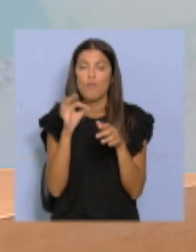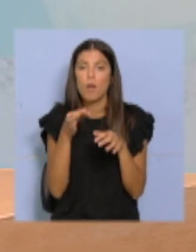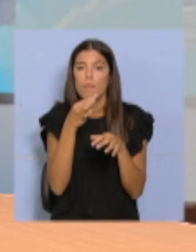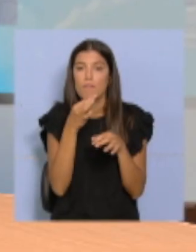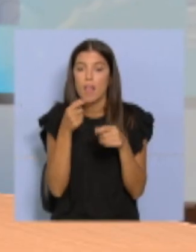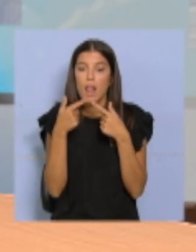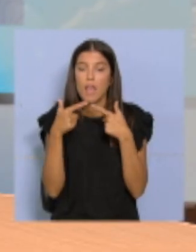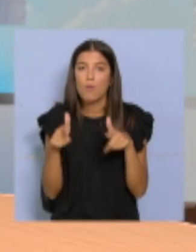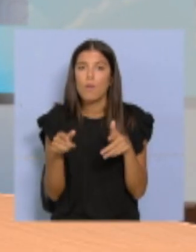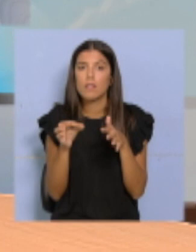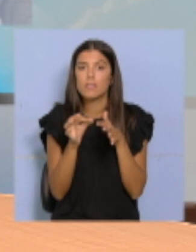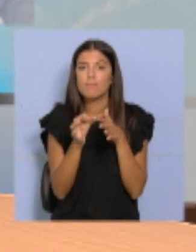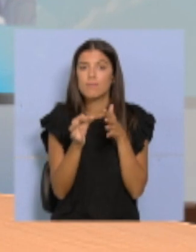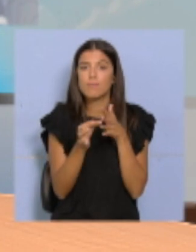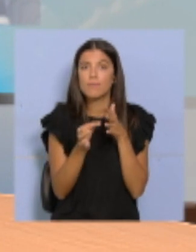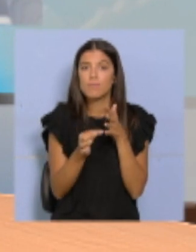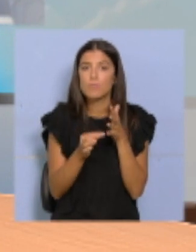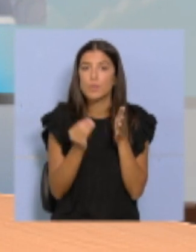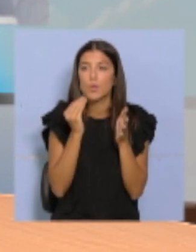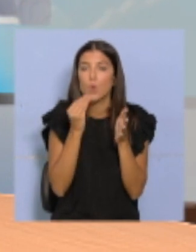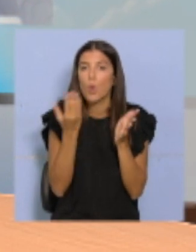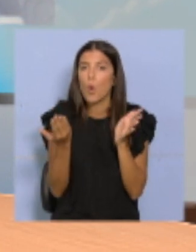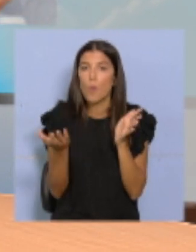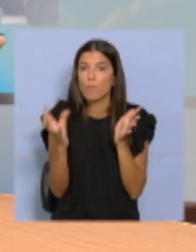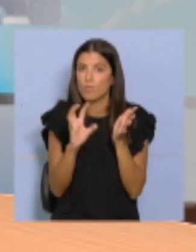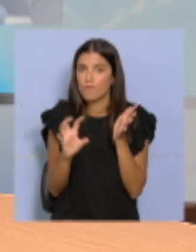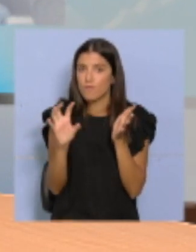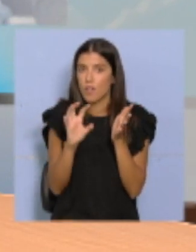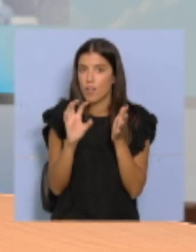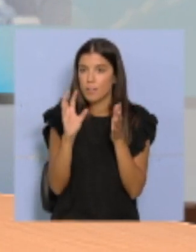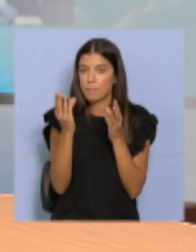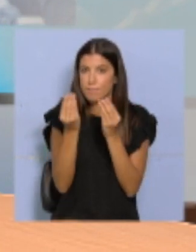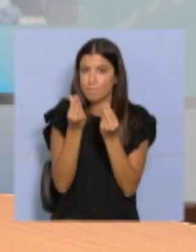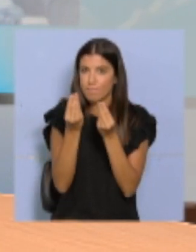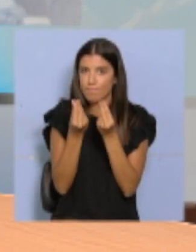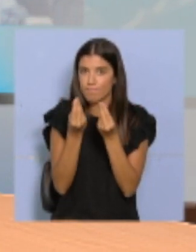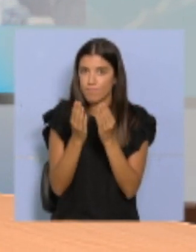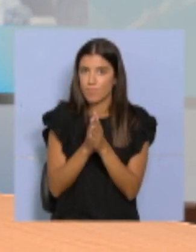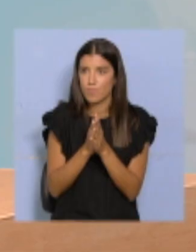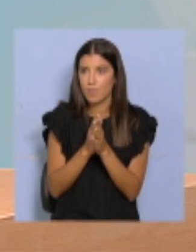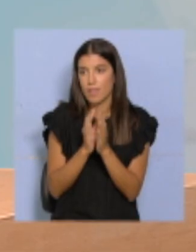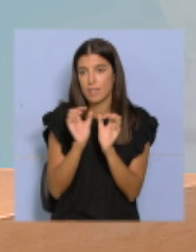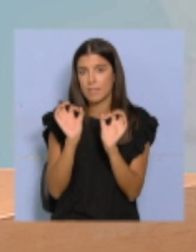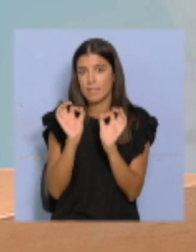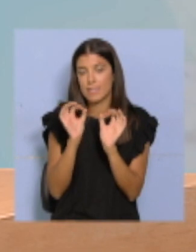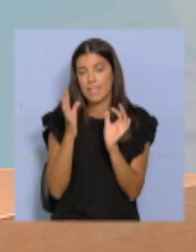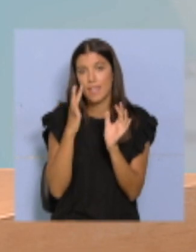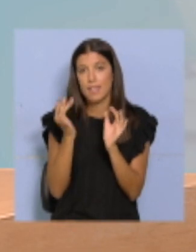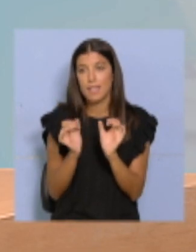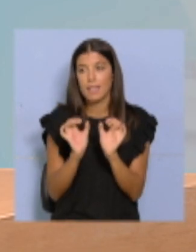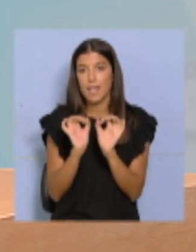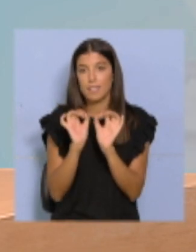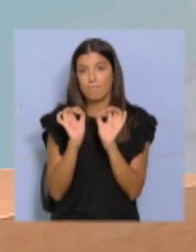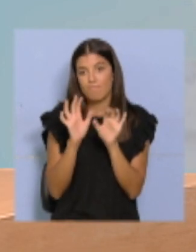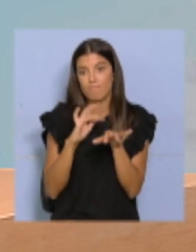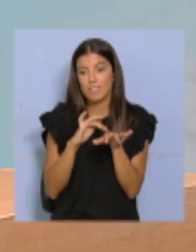quem passa a informação para os meios de comunicação social, da recepção que existe do outro lado. Essa é, de facto,